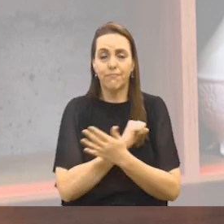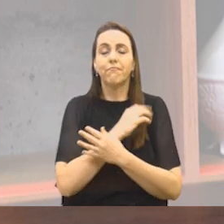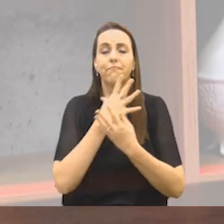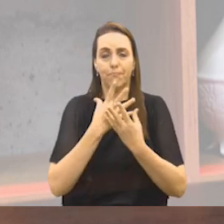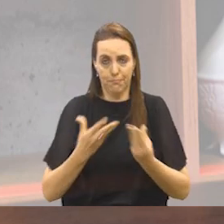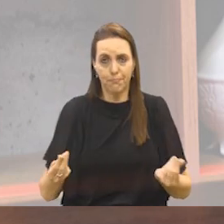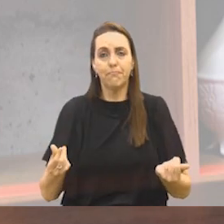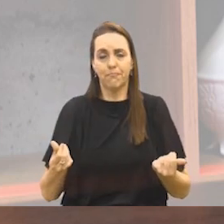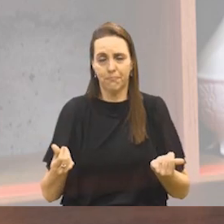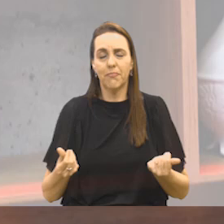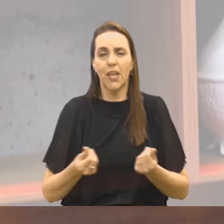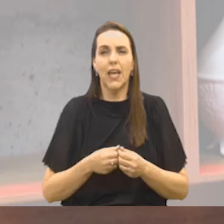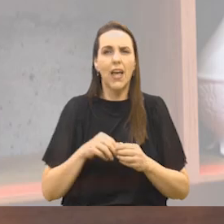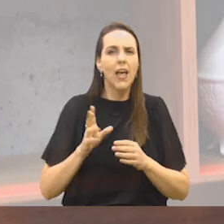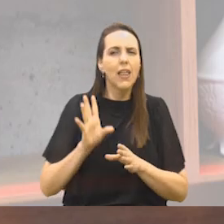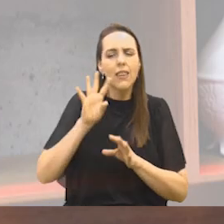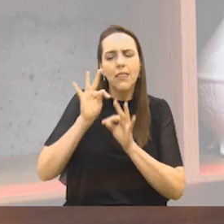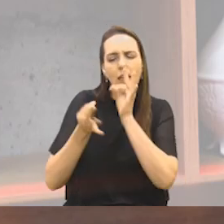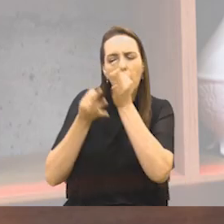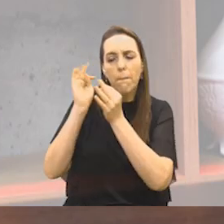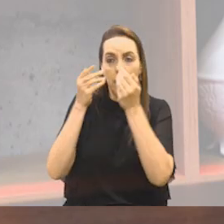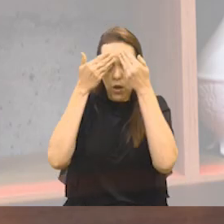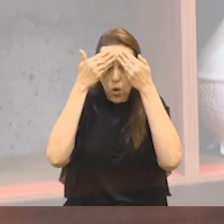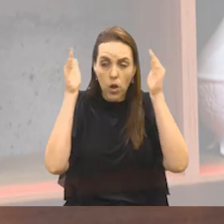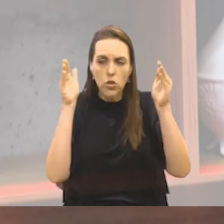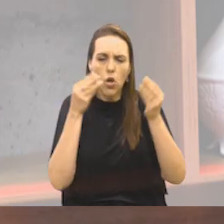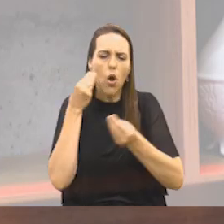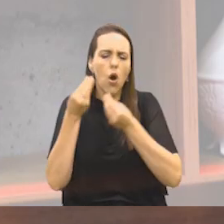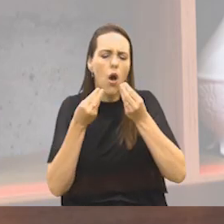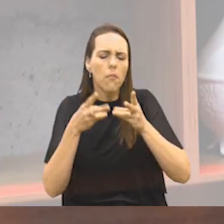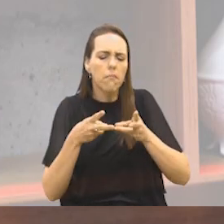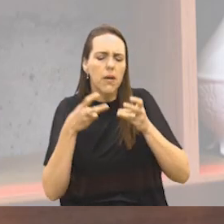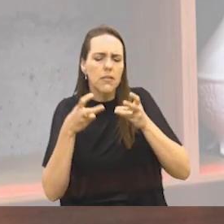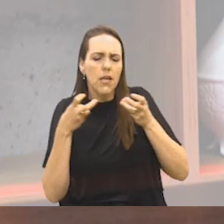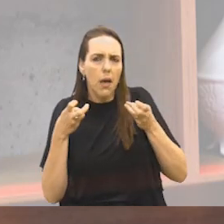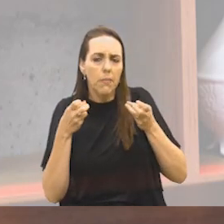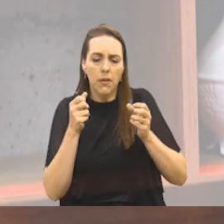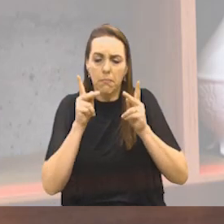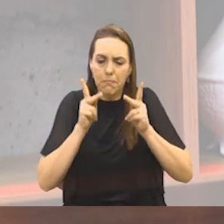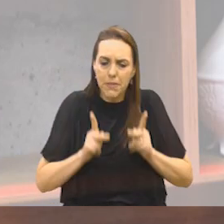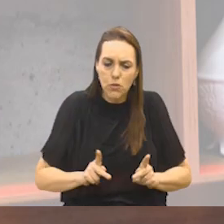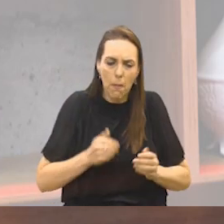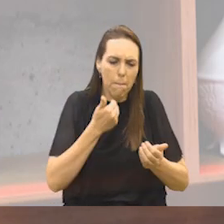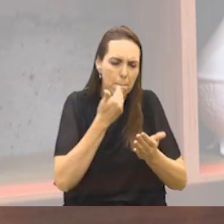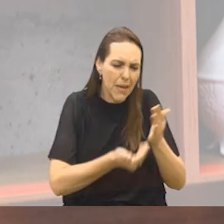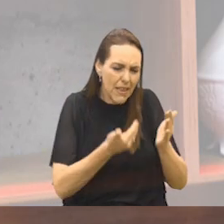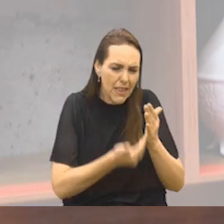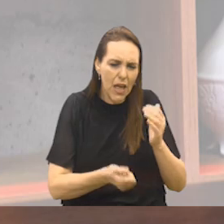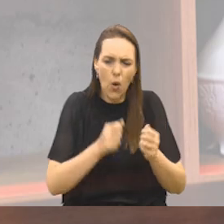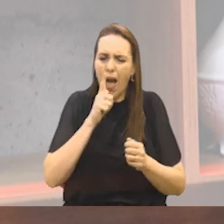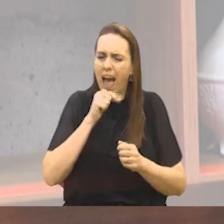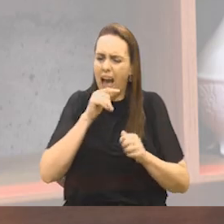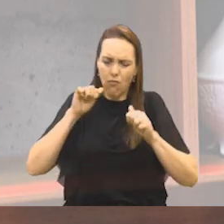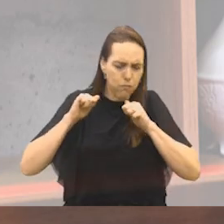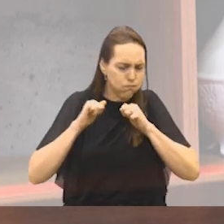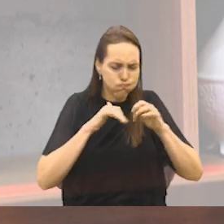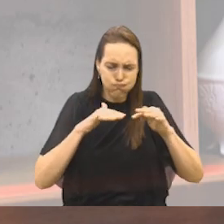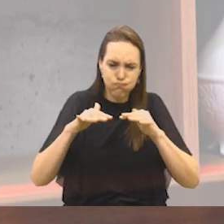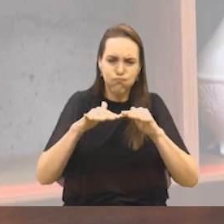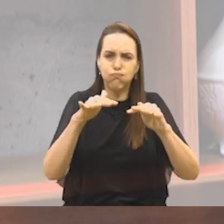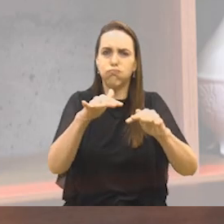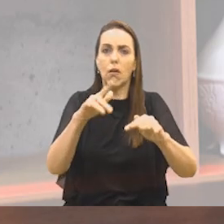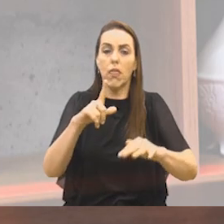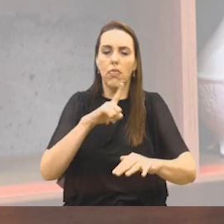suas histórias. Dentro da terapia holística, como que isso é visto, essas perdas, essa água toda